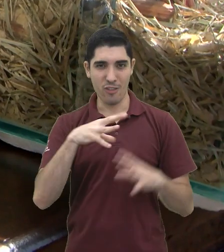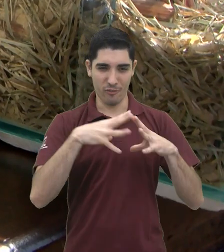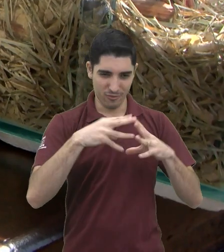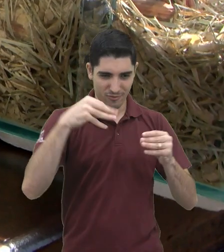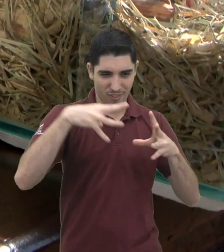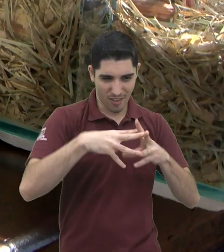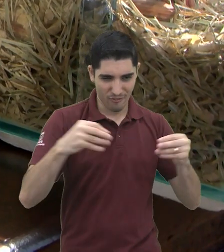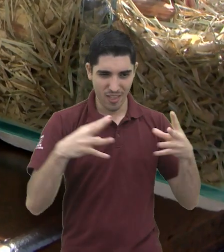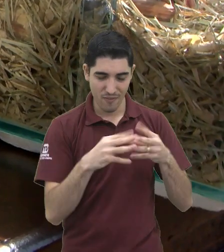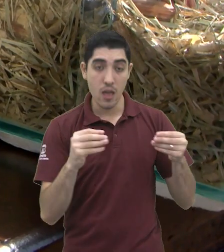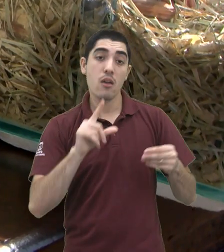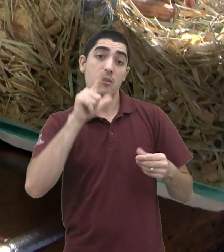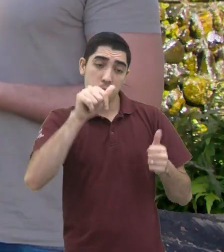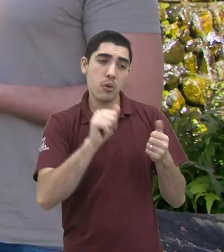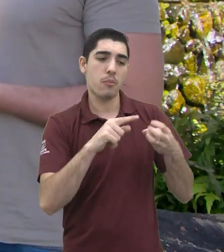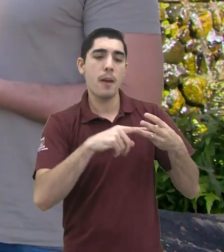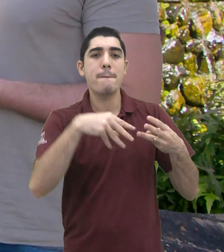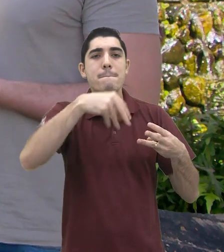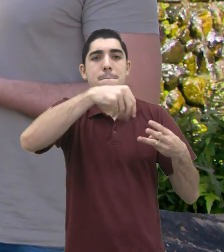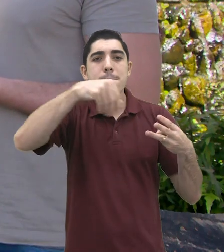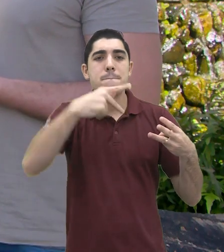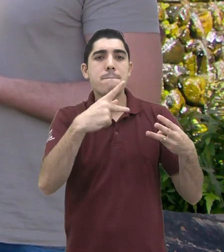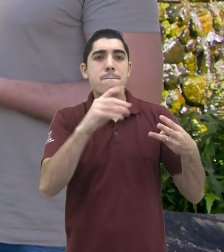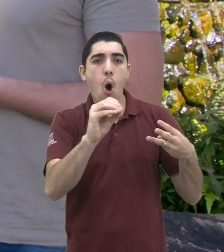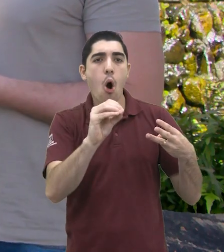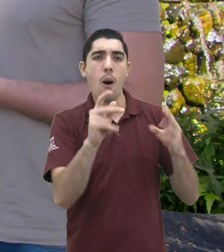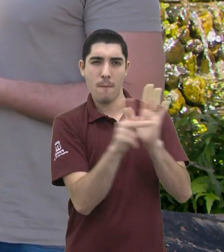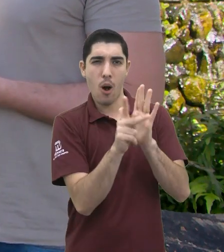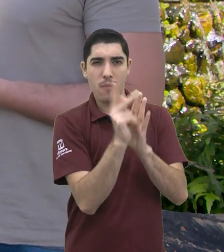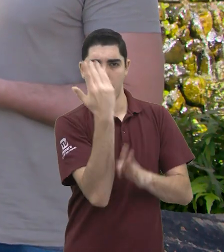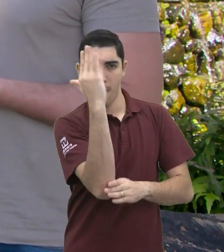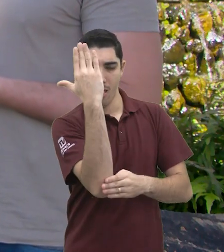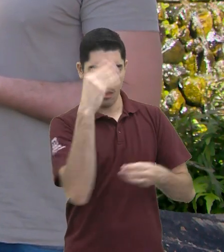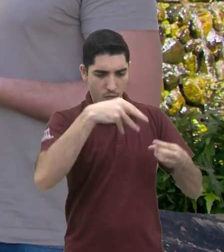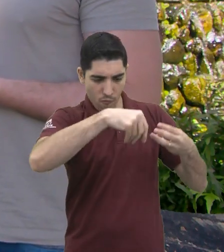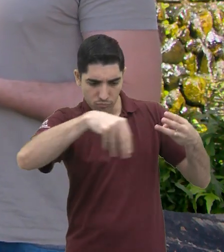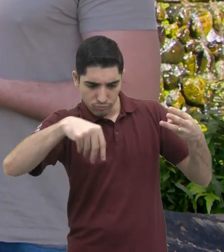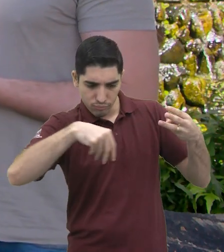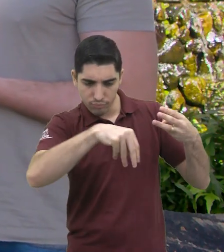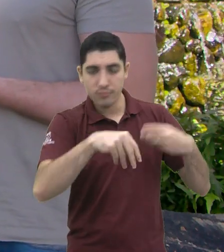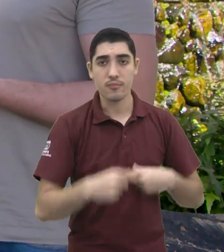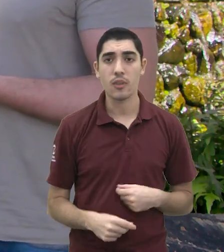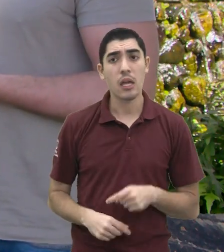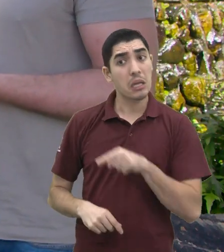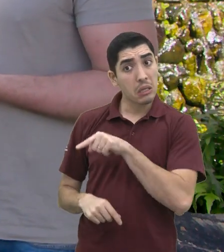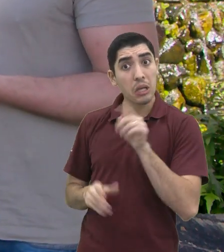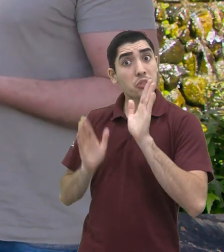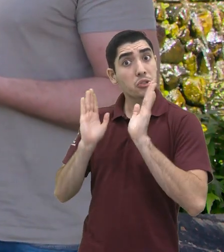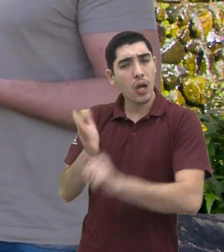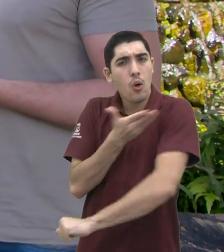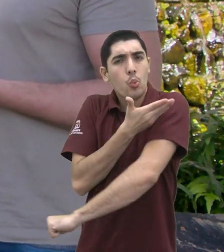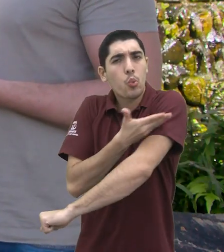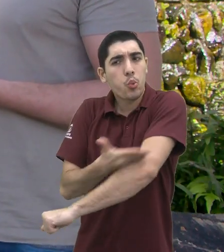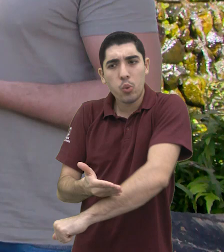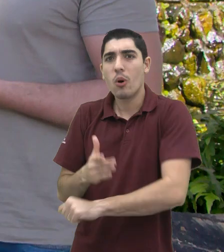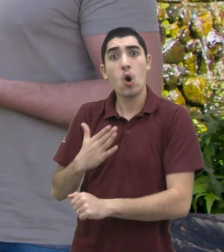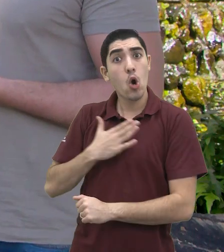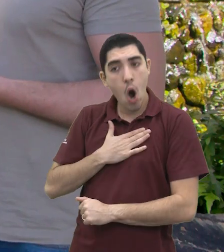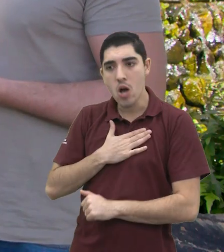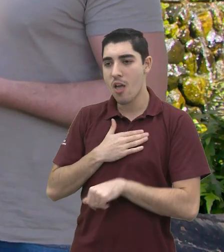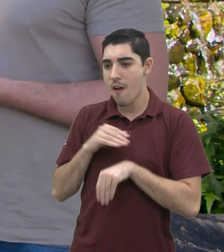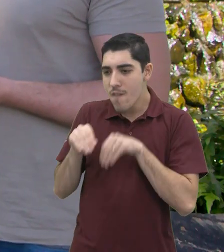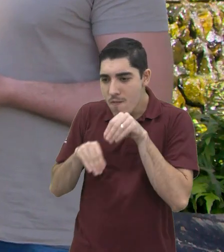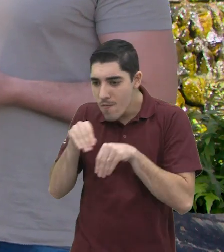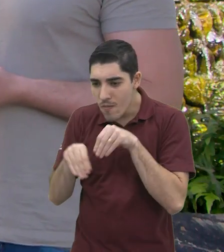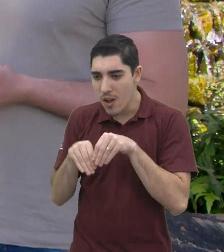feno e às vezes eu coloco uma serragem por cima só para eles se adaptarem mais, sabe? E eles, pelo visto, estão bem adaptados. Fazem